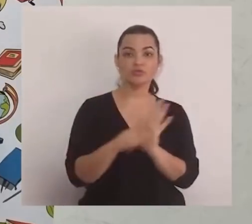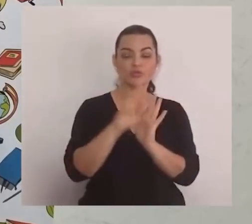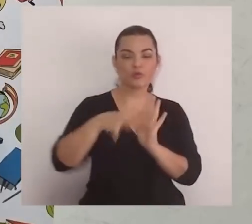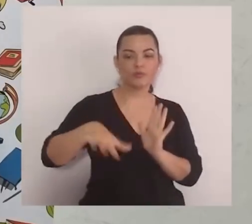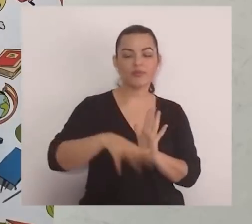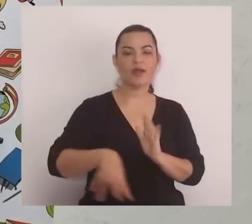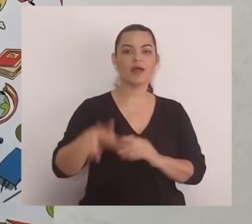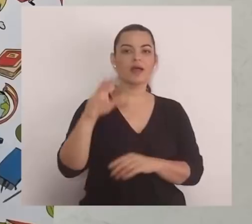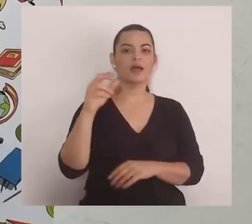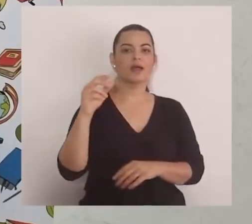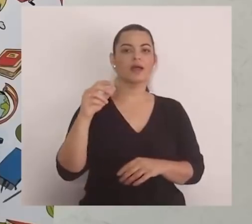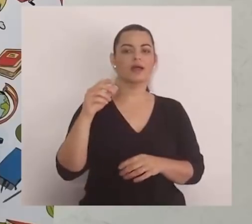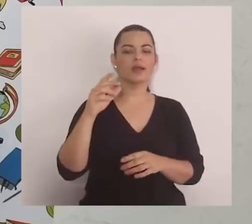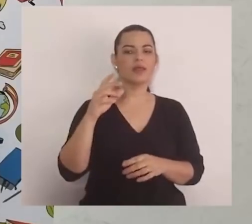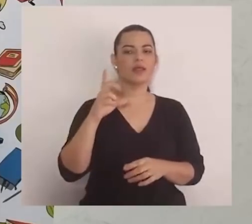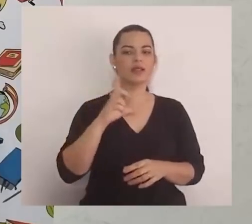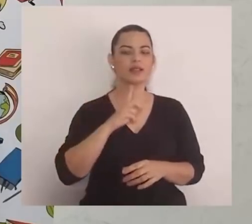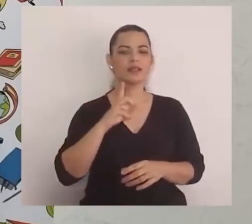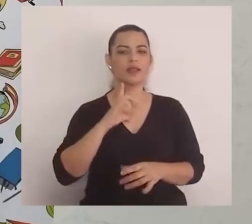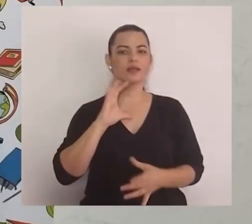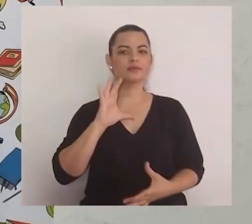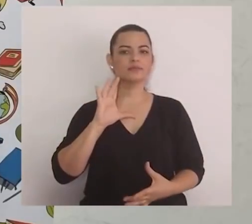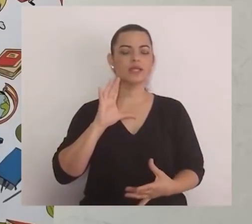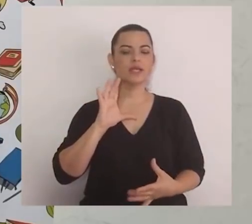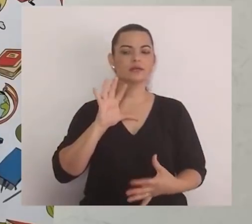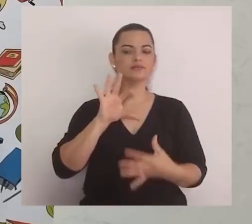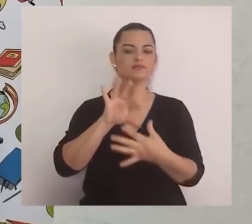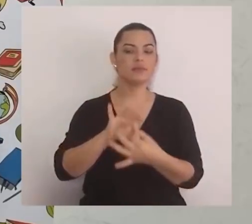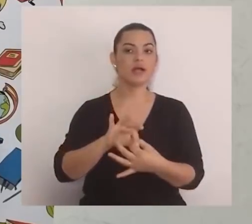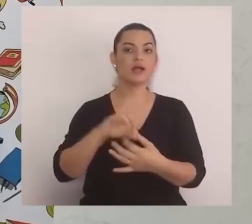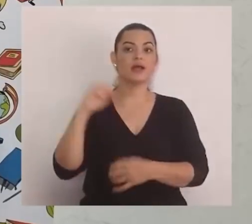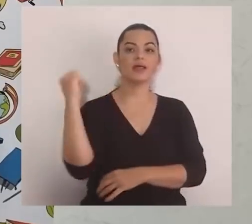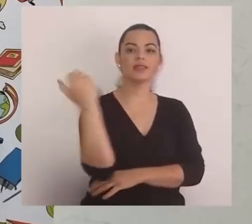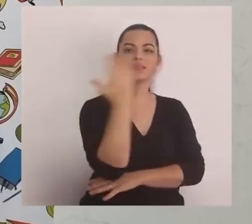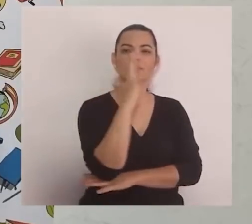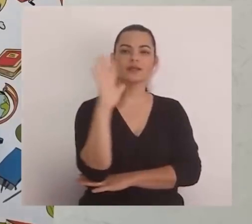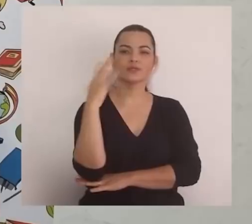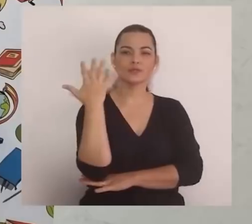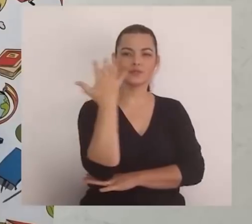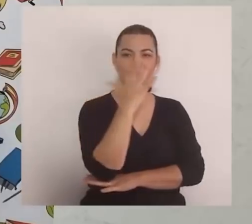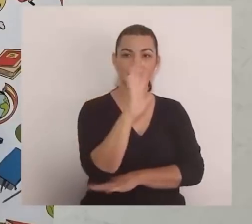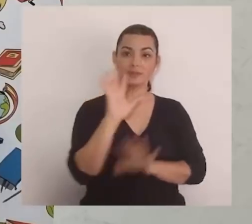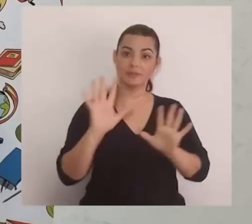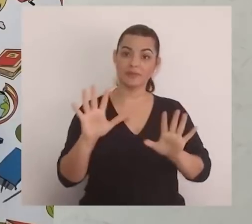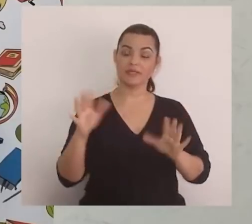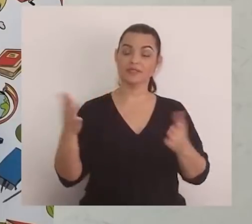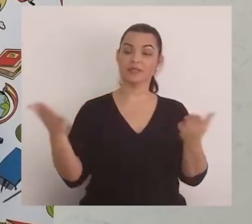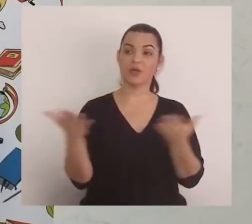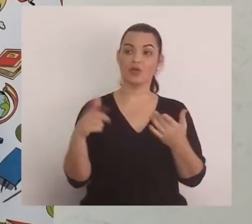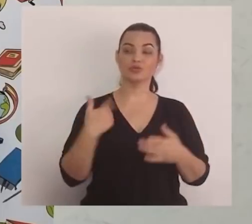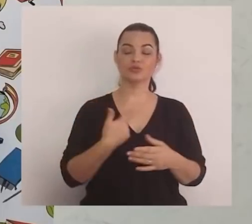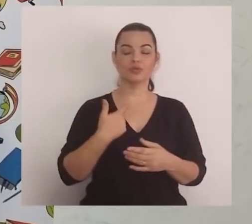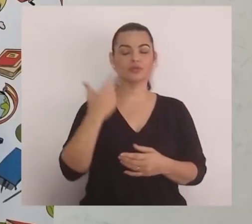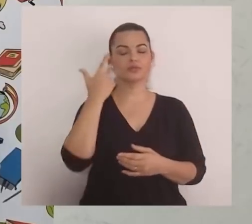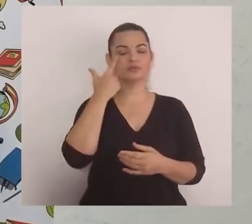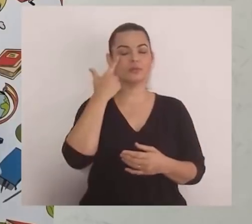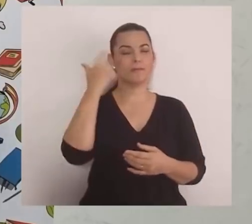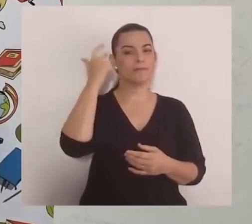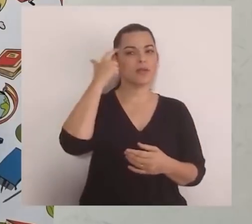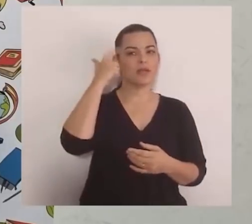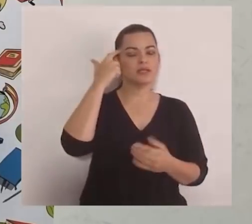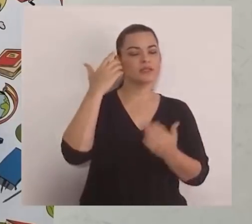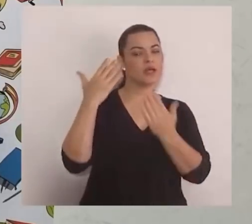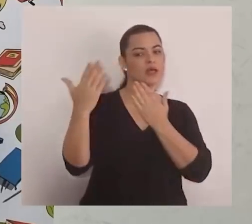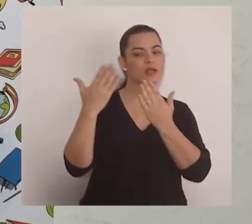de fato, aquele bem material ou aquele bem imaterial, ele tem para um conjunto